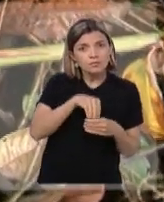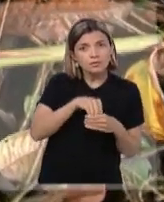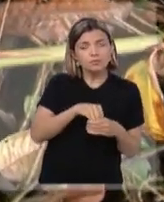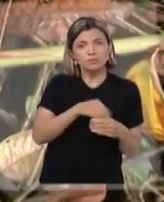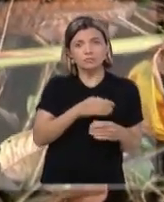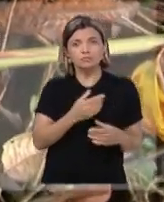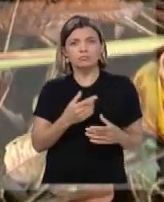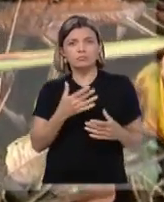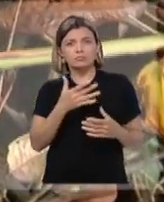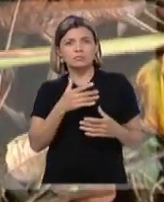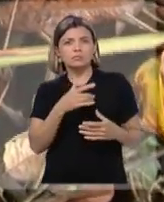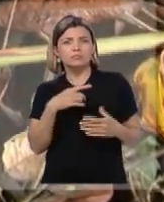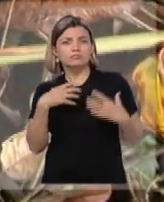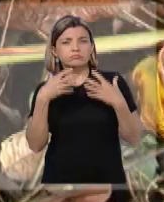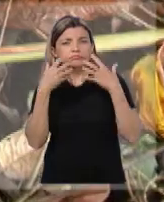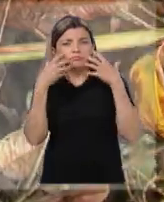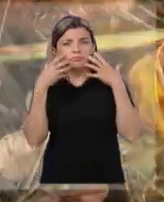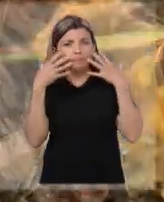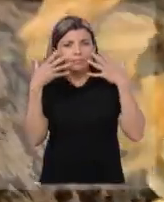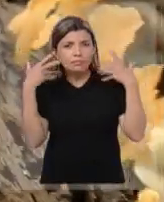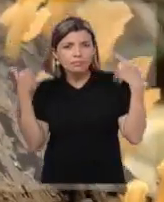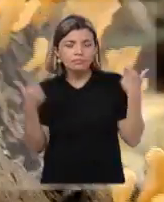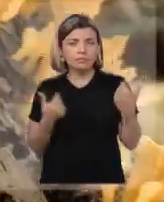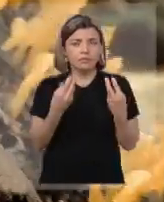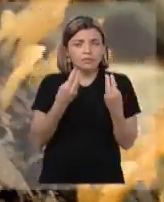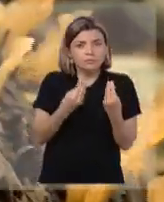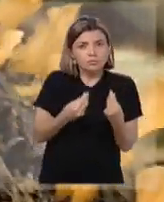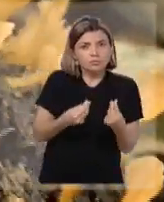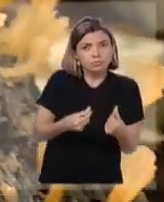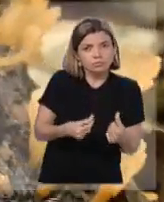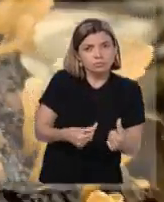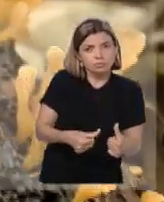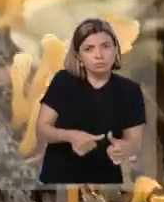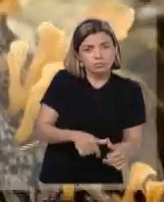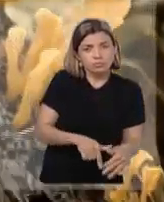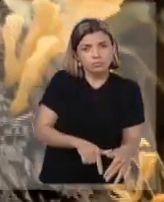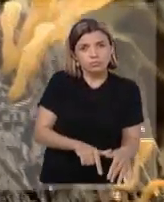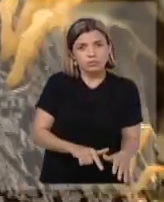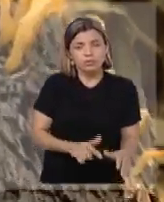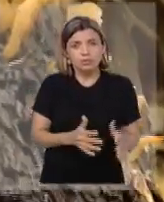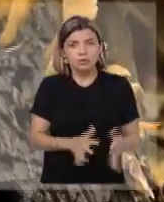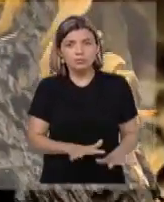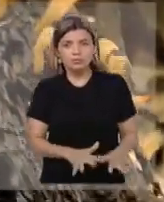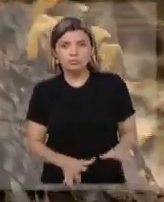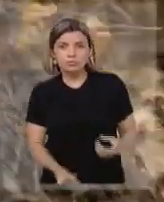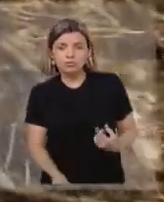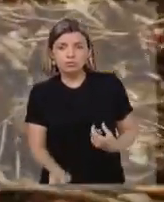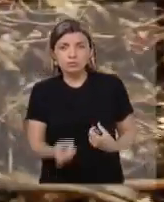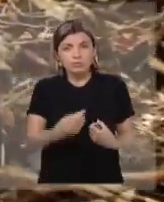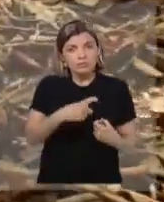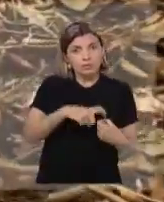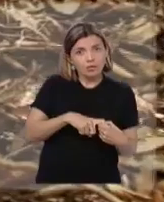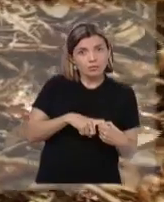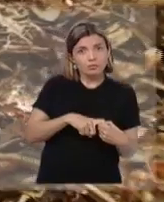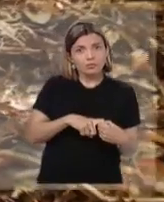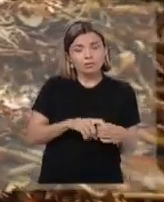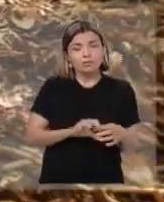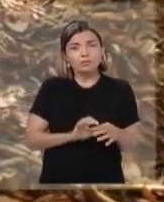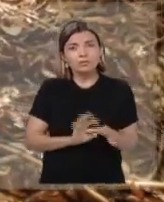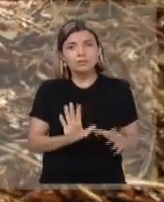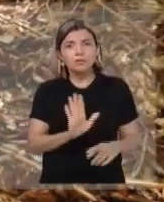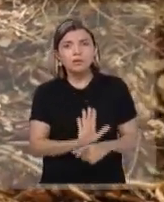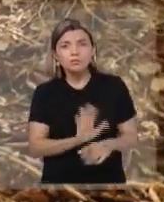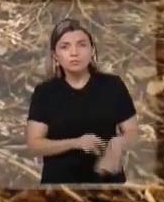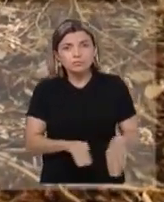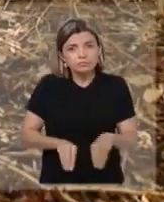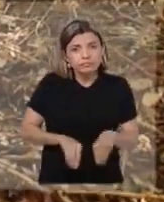moléculas orgânicas dos seres vivos em inorgânicas. Assim, essas moléculas estarão novamente